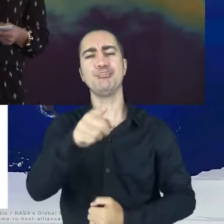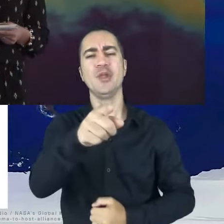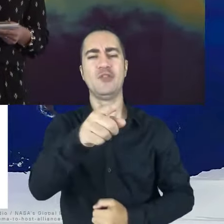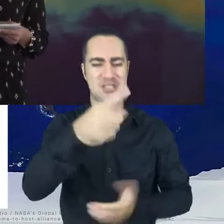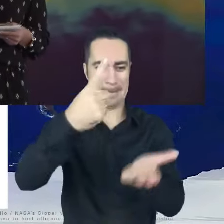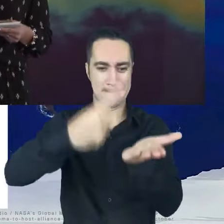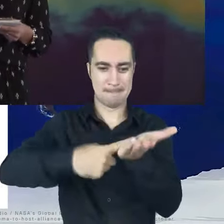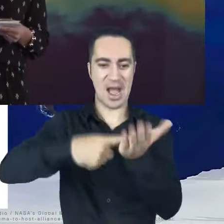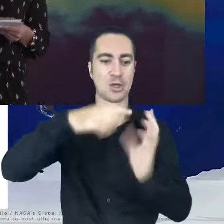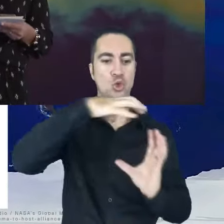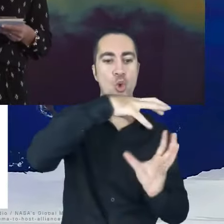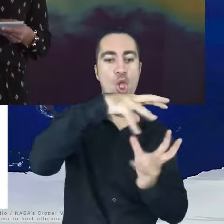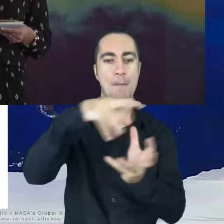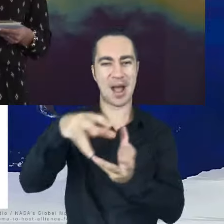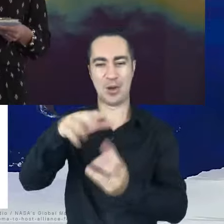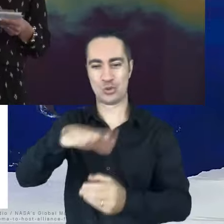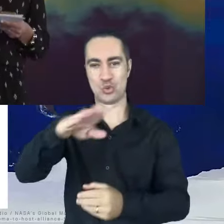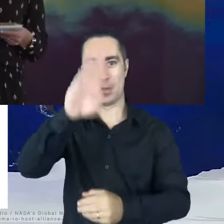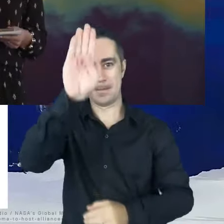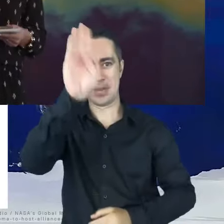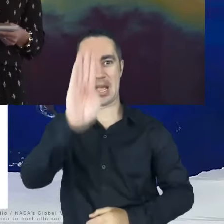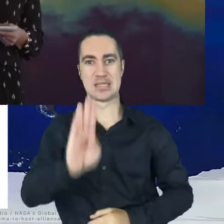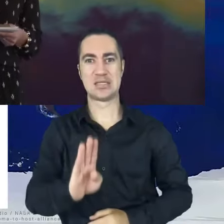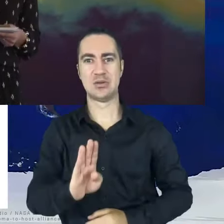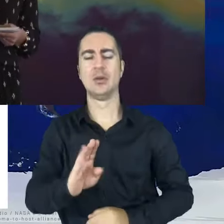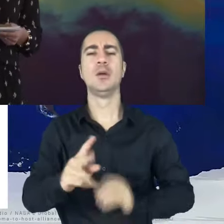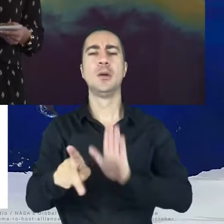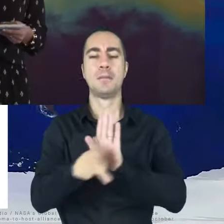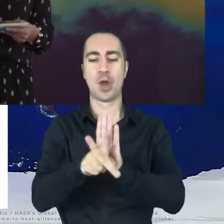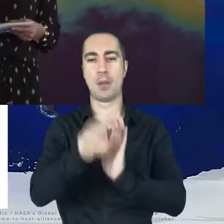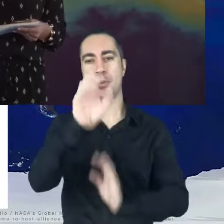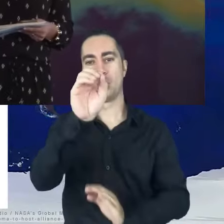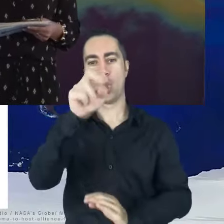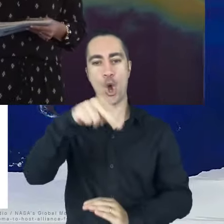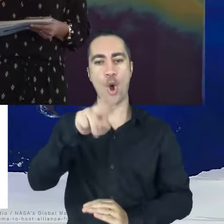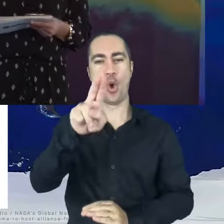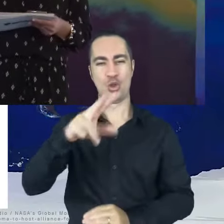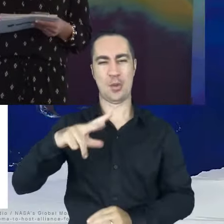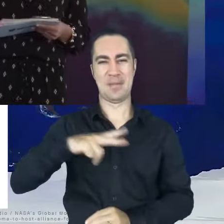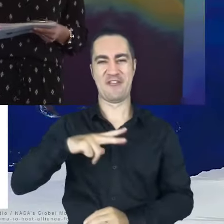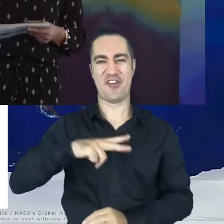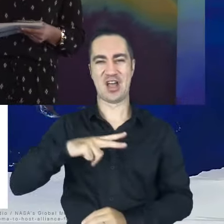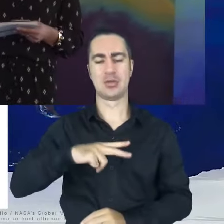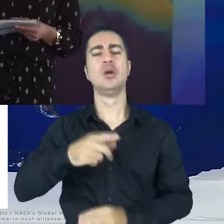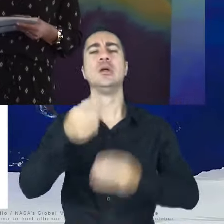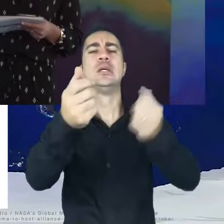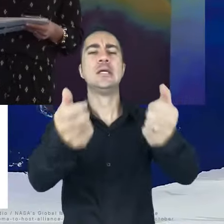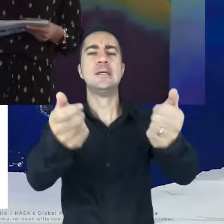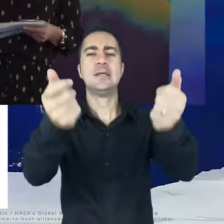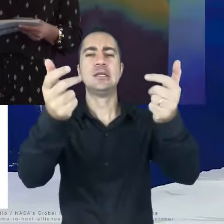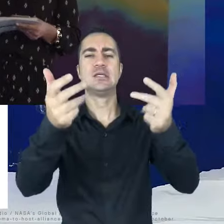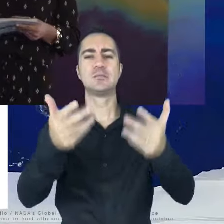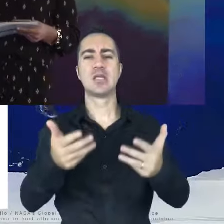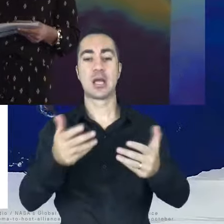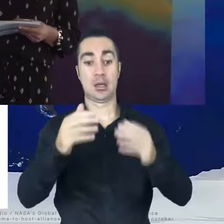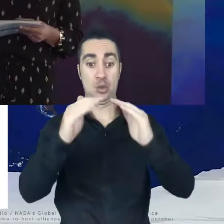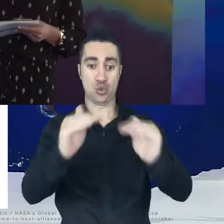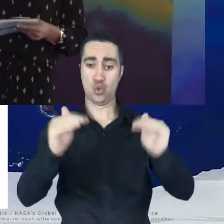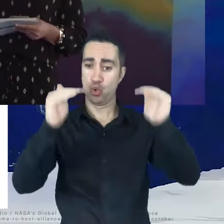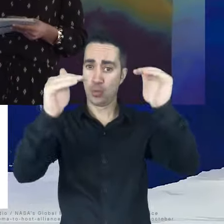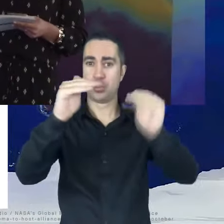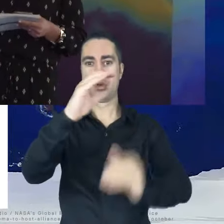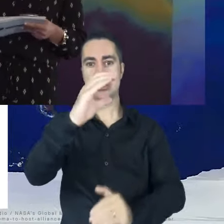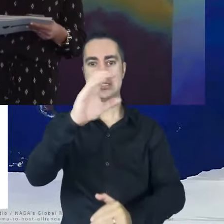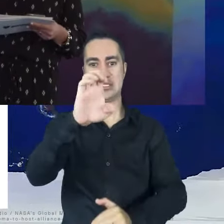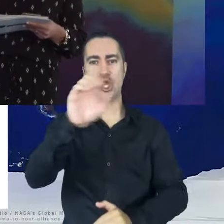Brasil, que é o braço da ONU, né, para o setor privado, me conta um pouco o que, que os CEOs, né, que voltaram da COP,